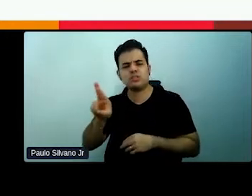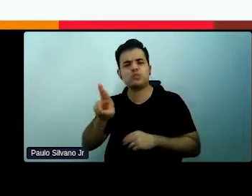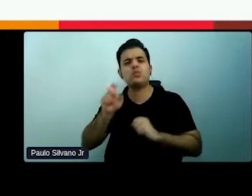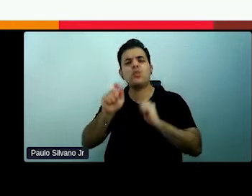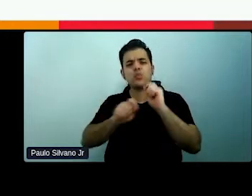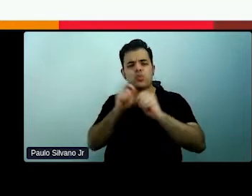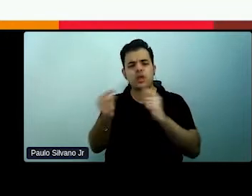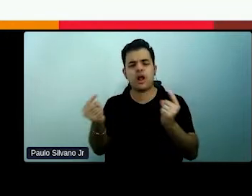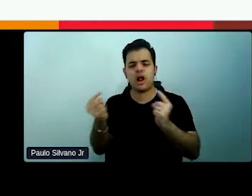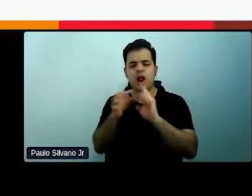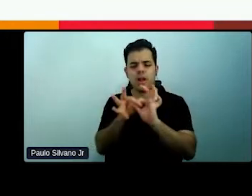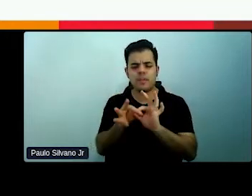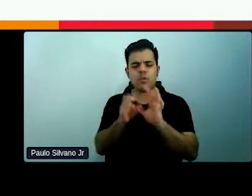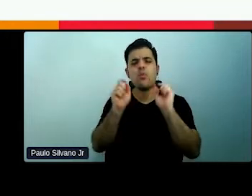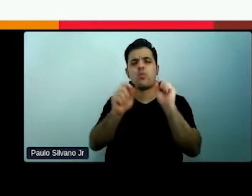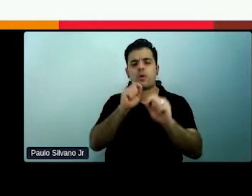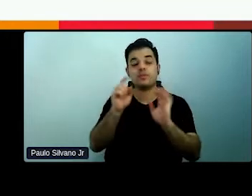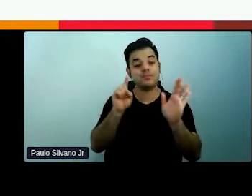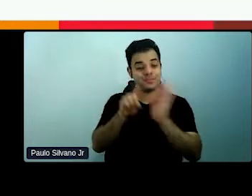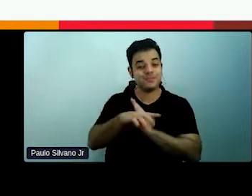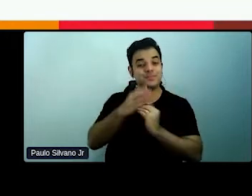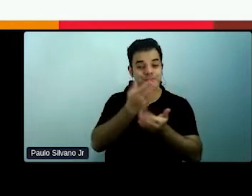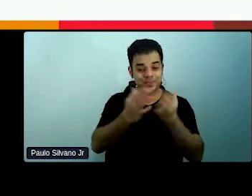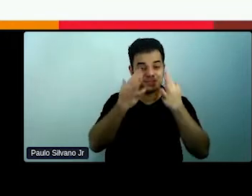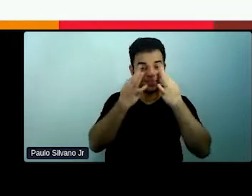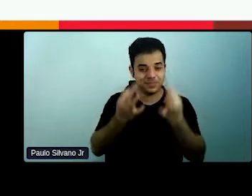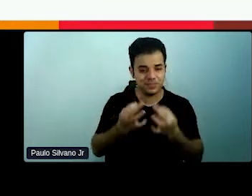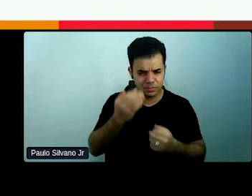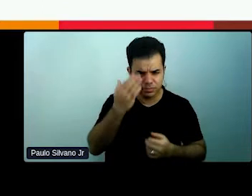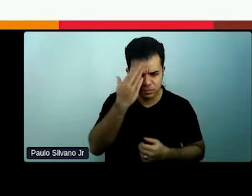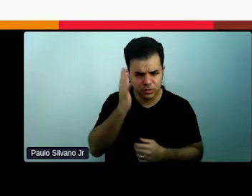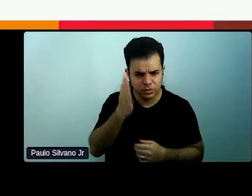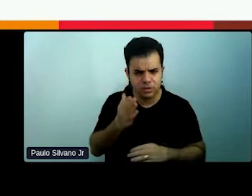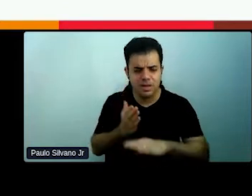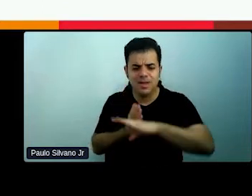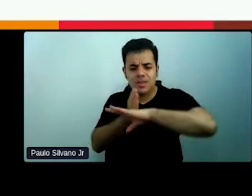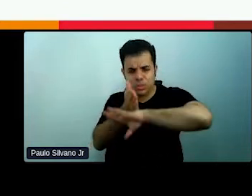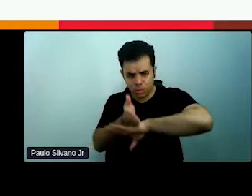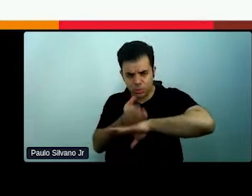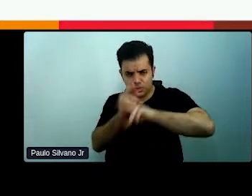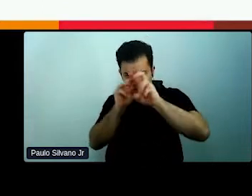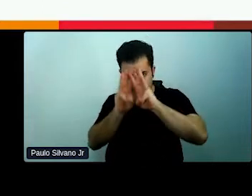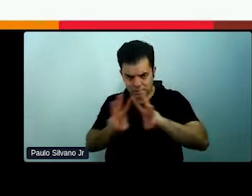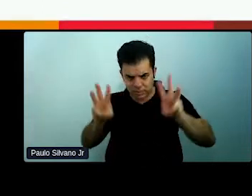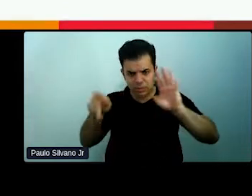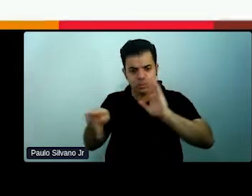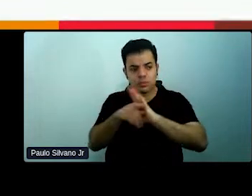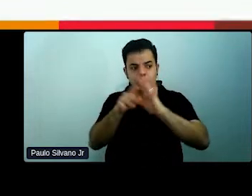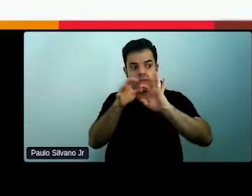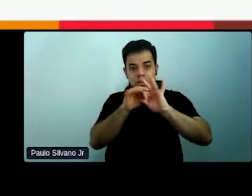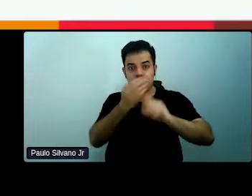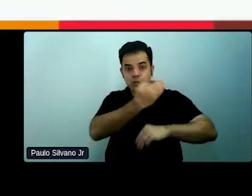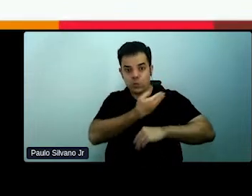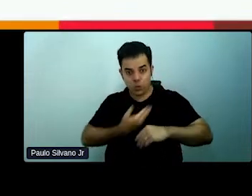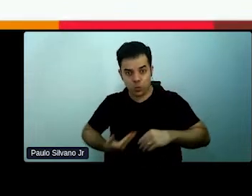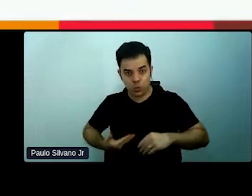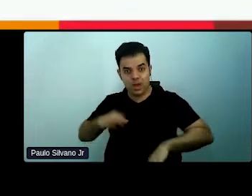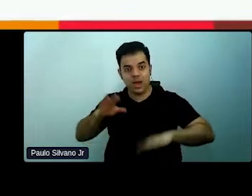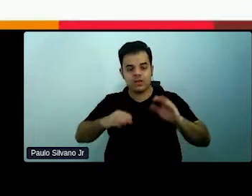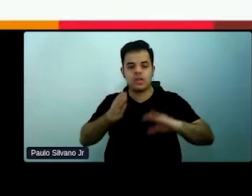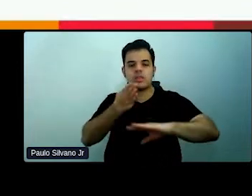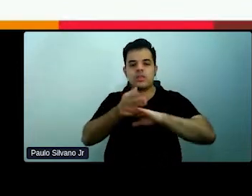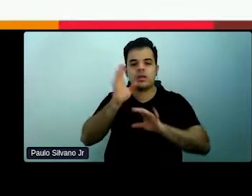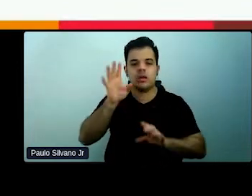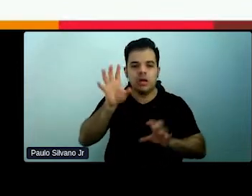Aí eu pergunto para vocês que estão ouvindo aí, alguém já entrou em algum site público que deu aquela travada ou que não